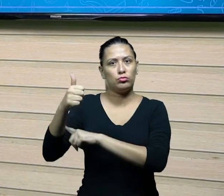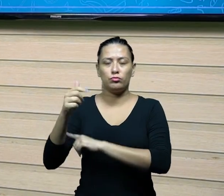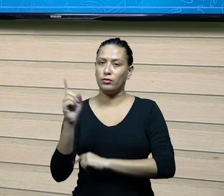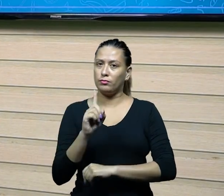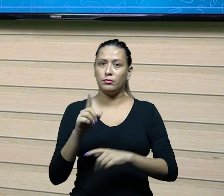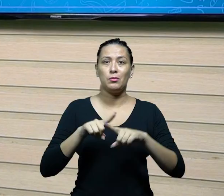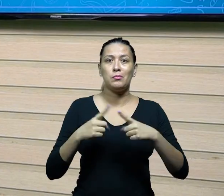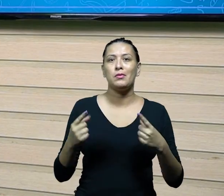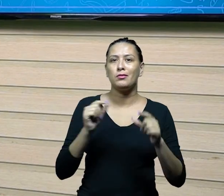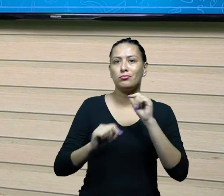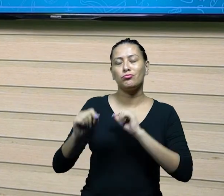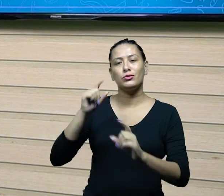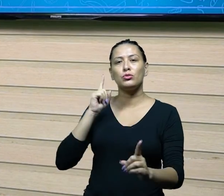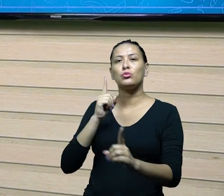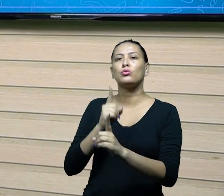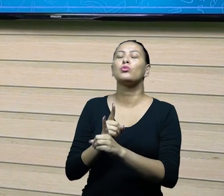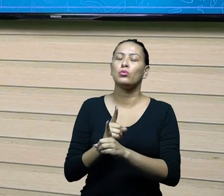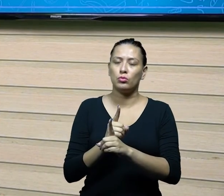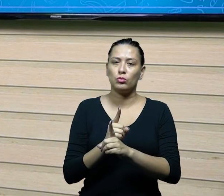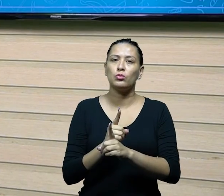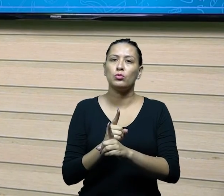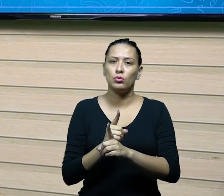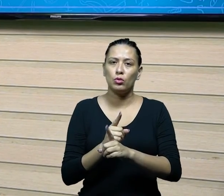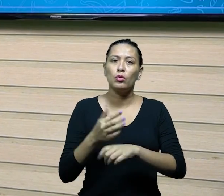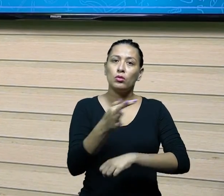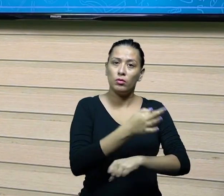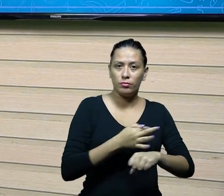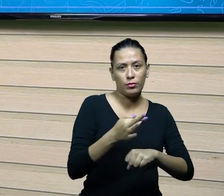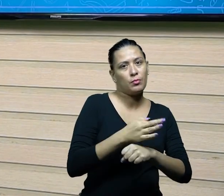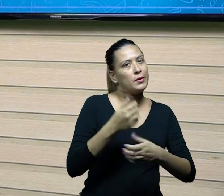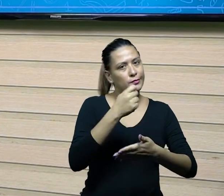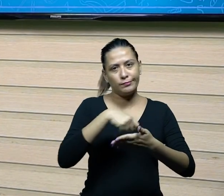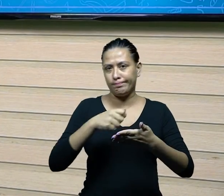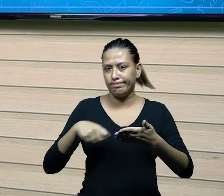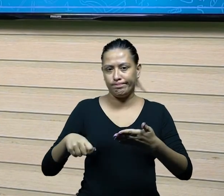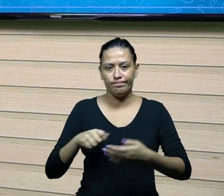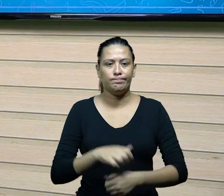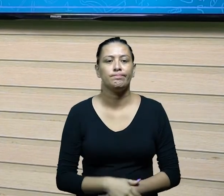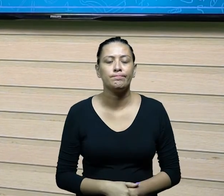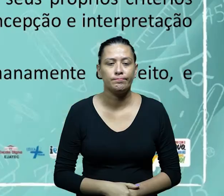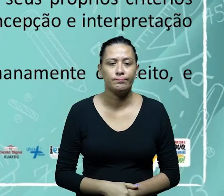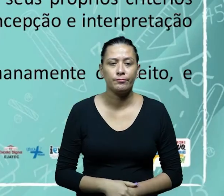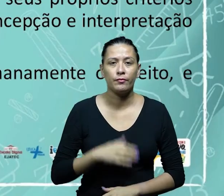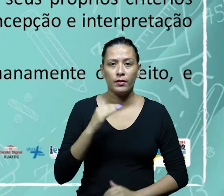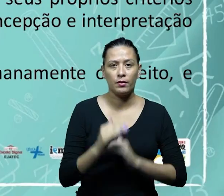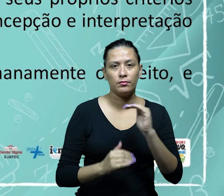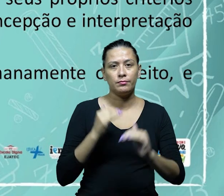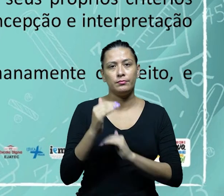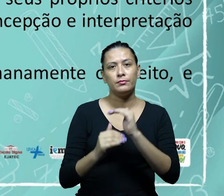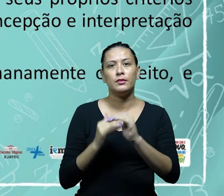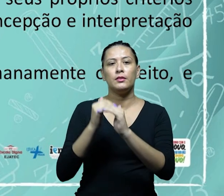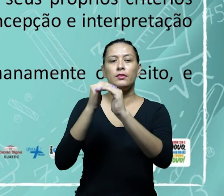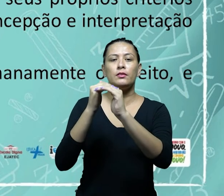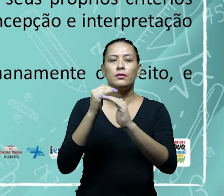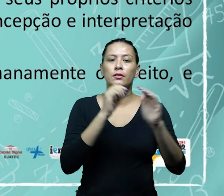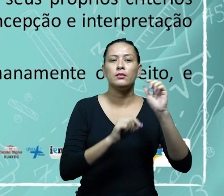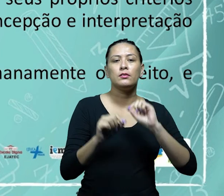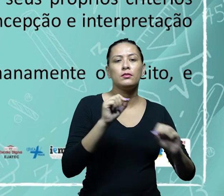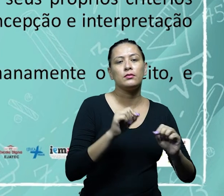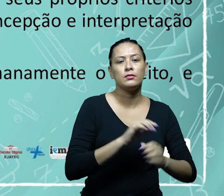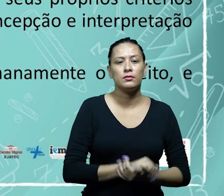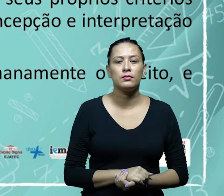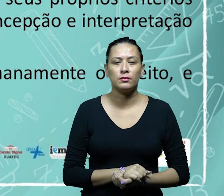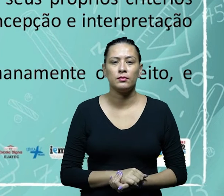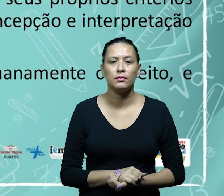estão positivados então ele se encontram lá nas fontes formais e não escritas bom